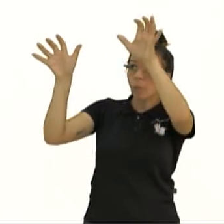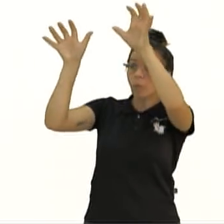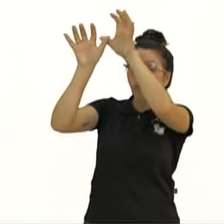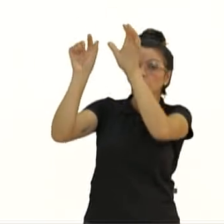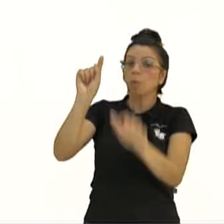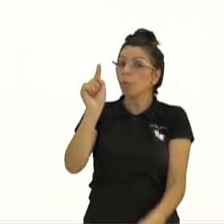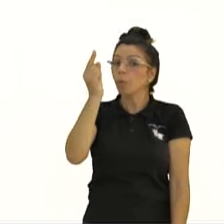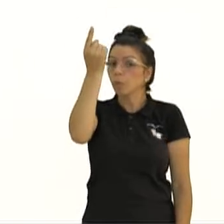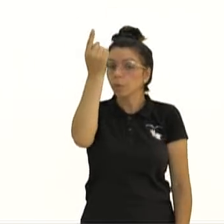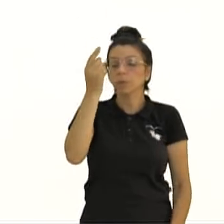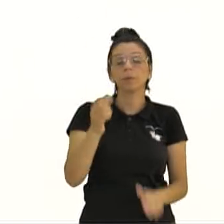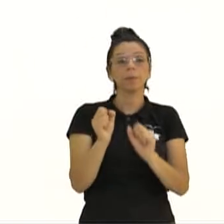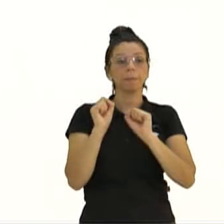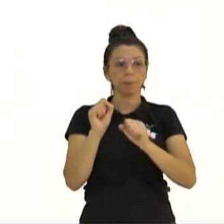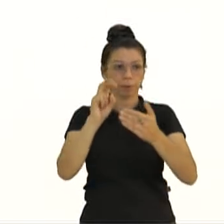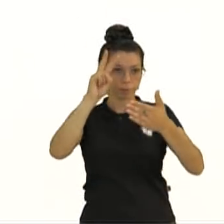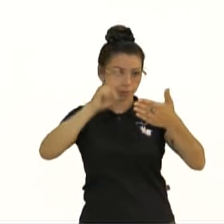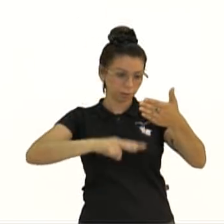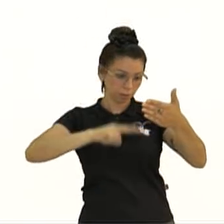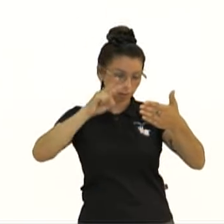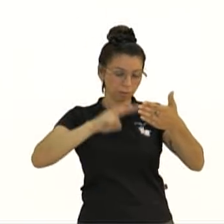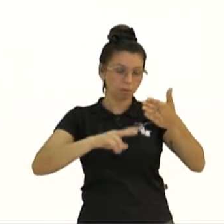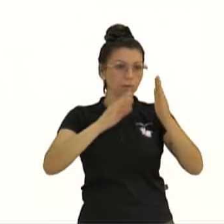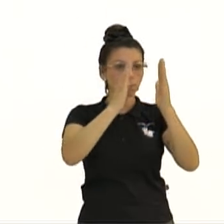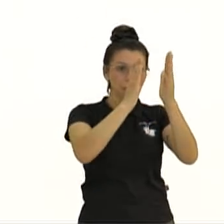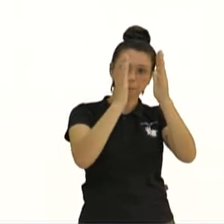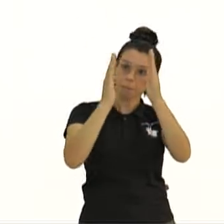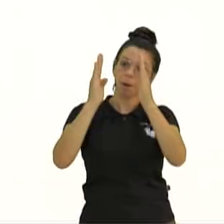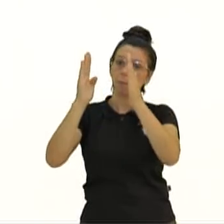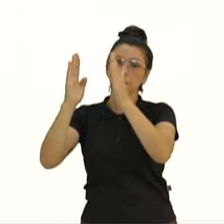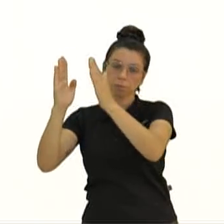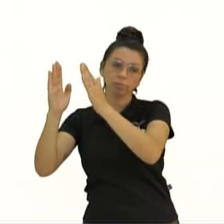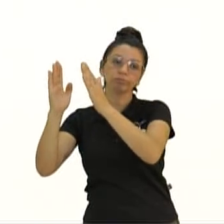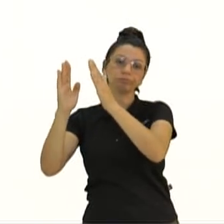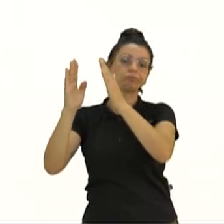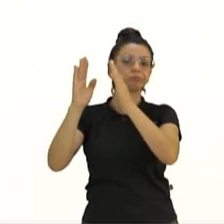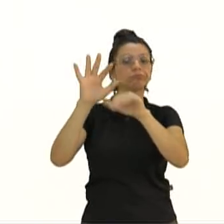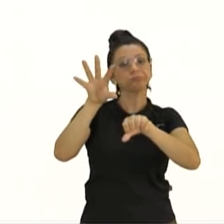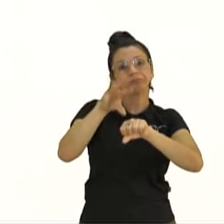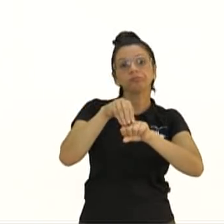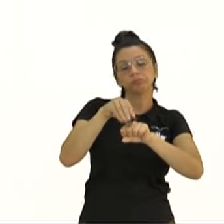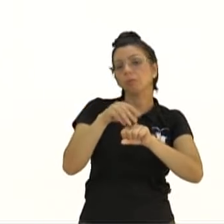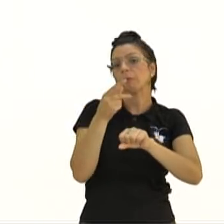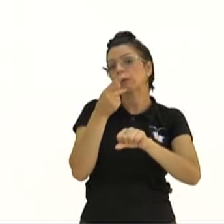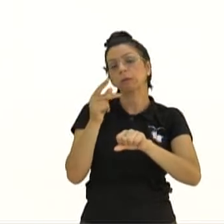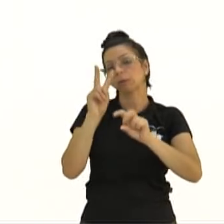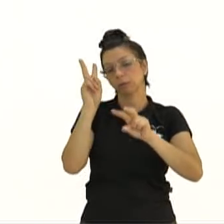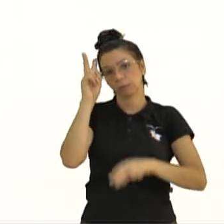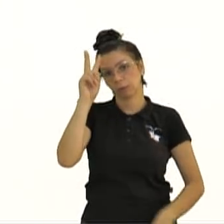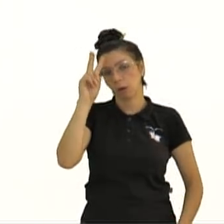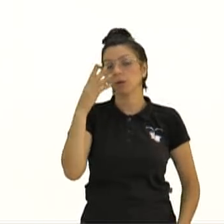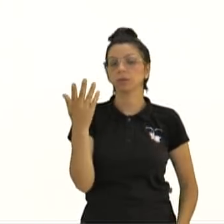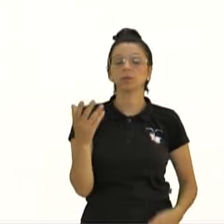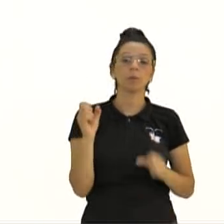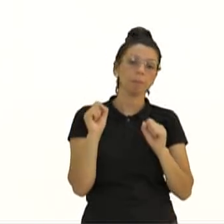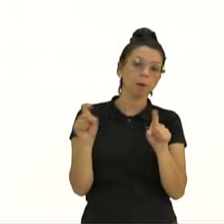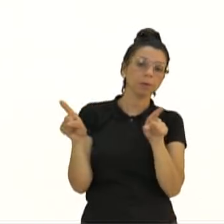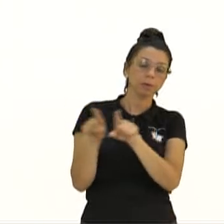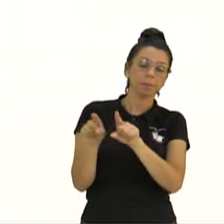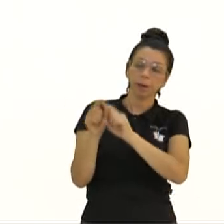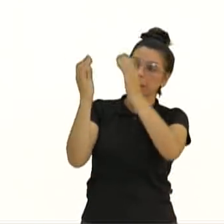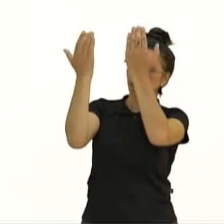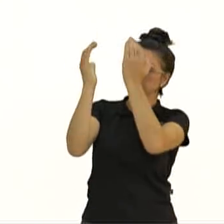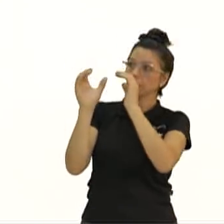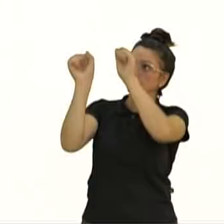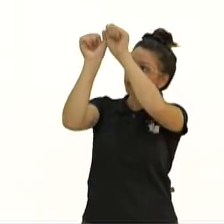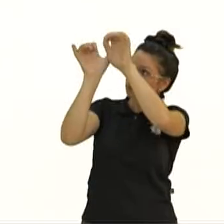você poderá ler tudo o quadrinho, para você ter o conhecimento do que fala, ou você poderá analisar